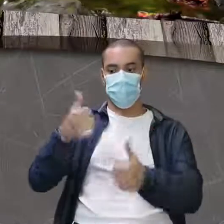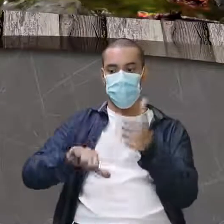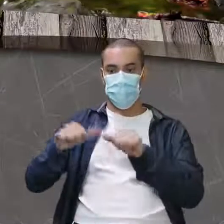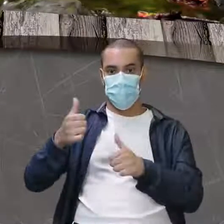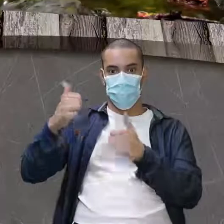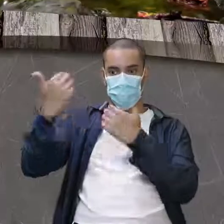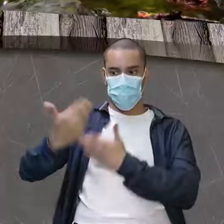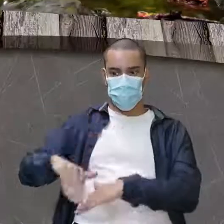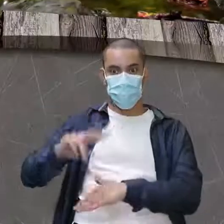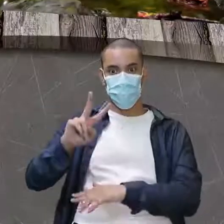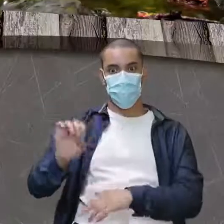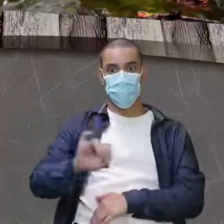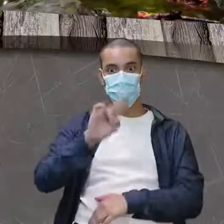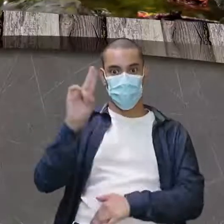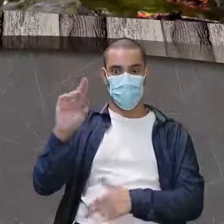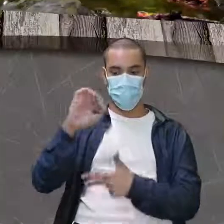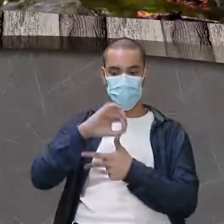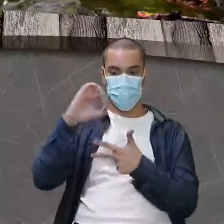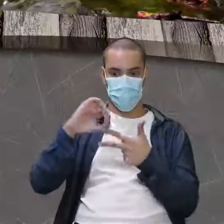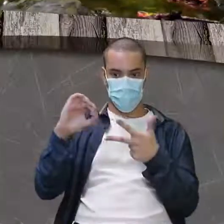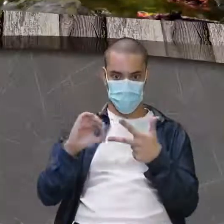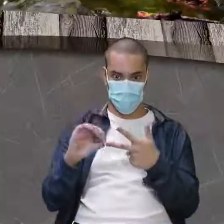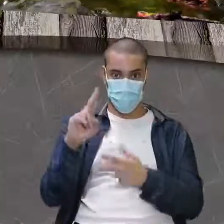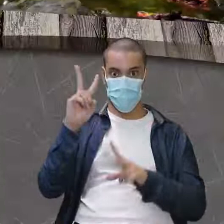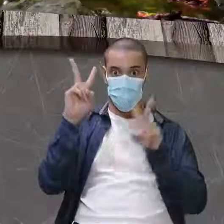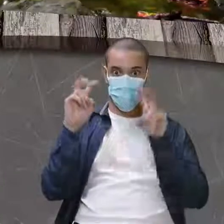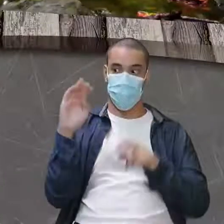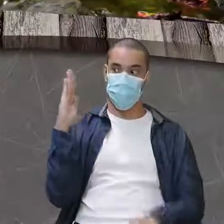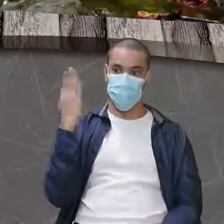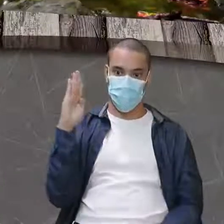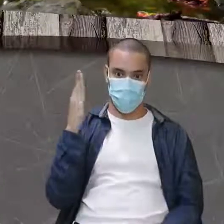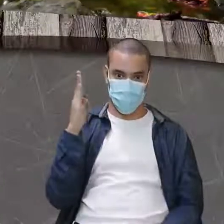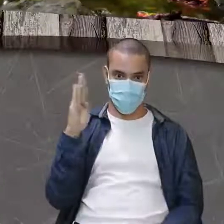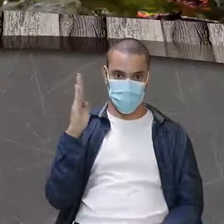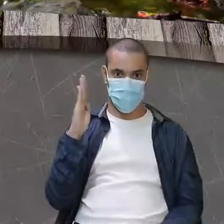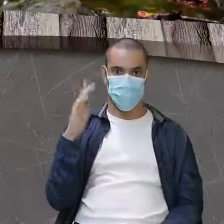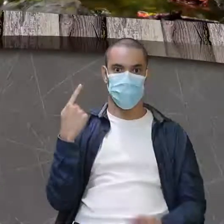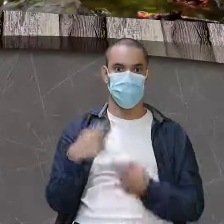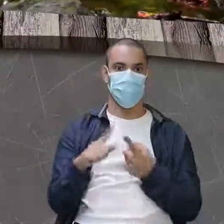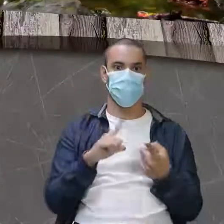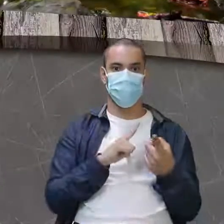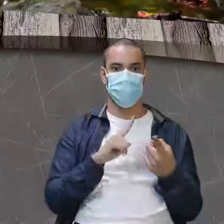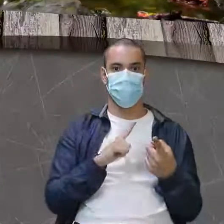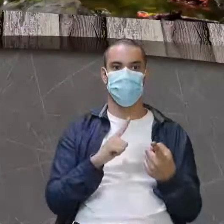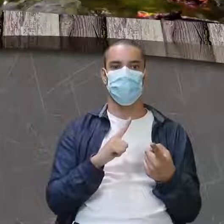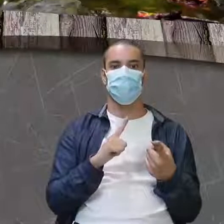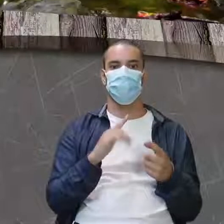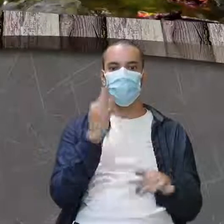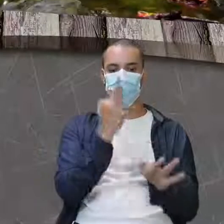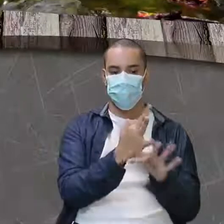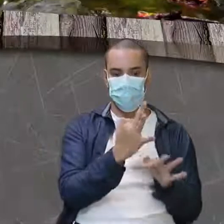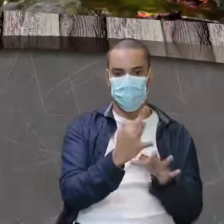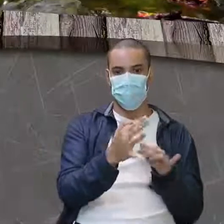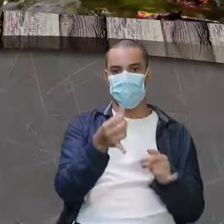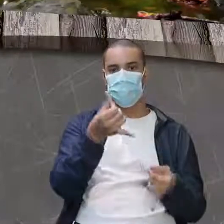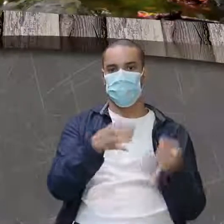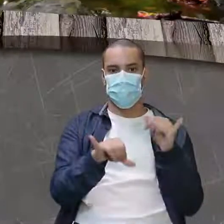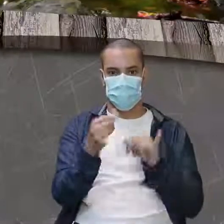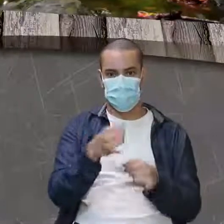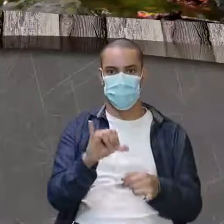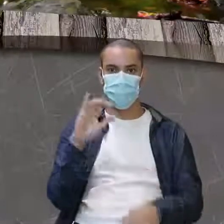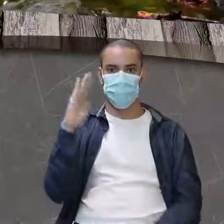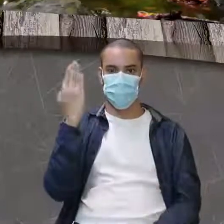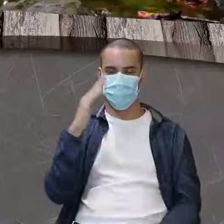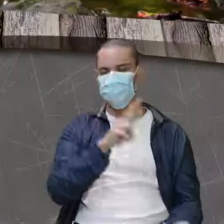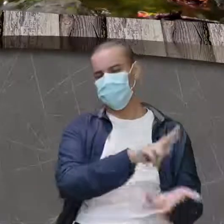avaliação nível Enem, em relação à biologia, tá? Porque você tem ali, né? Tem uns dias, né? Física, química, a parte de ciências da